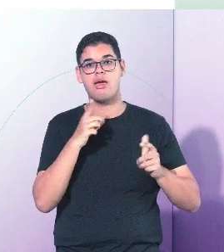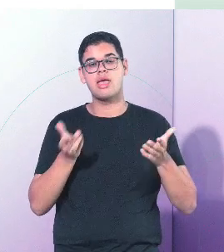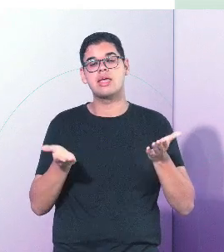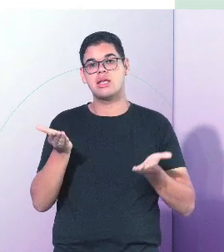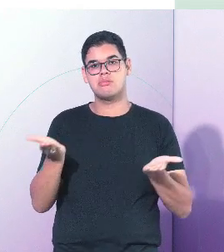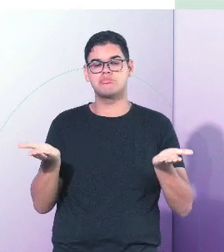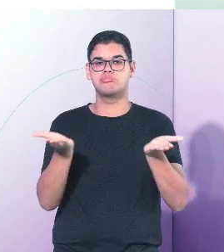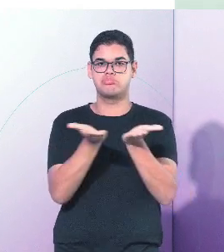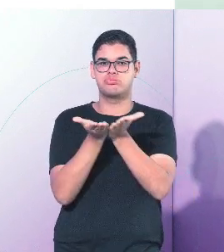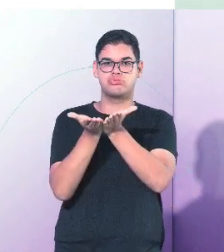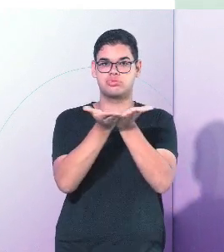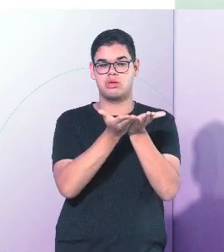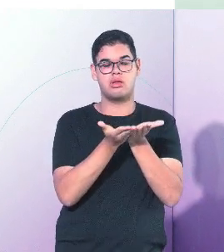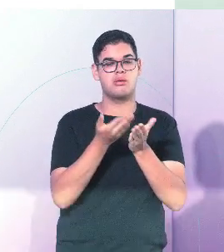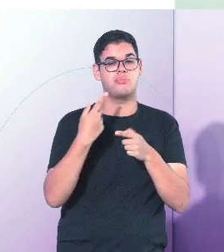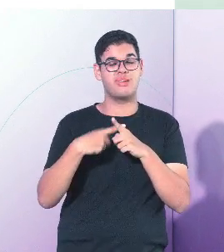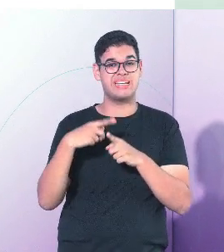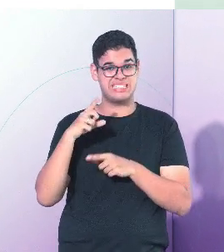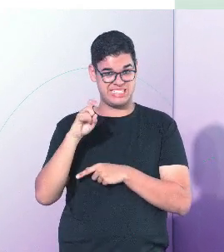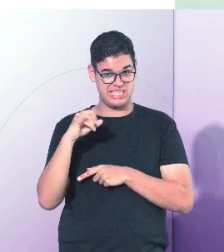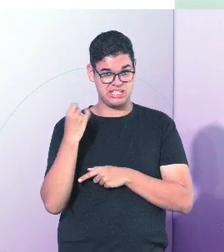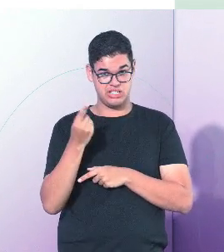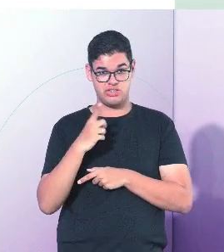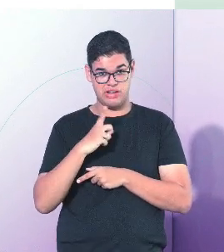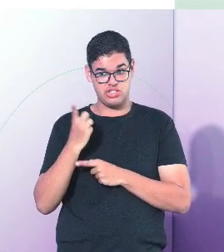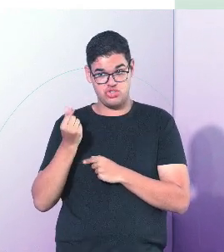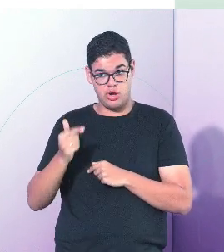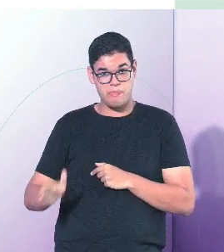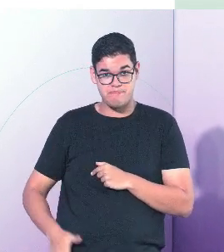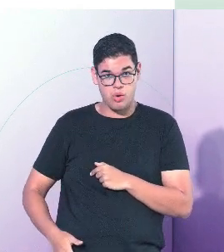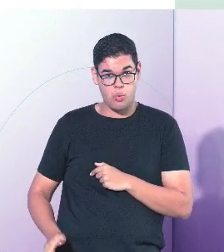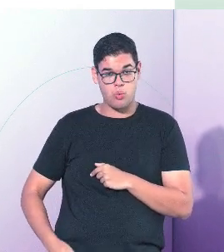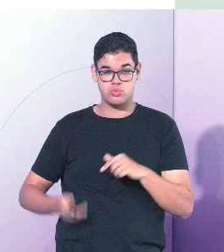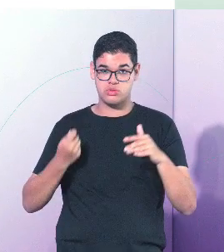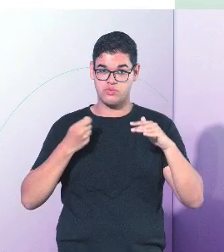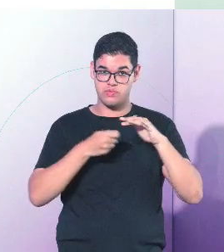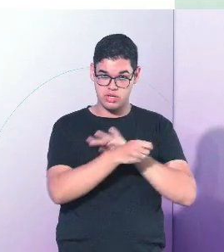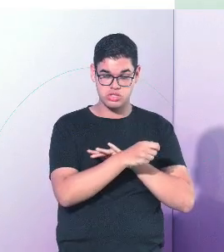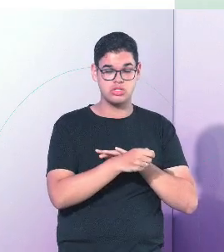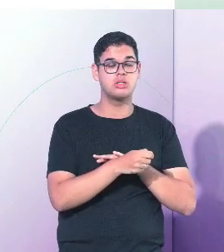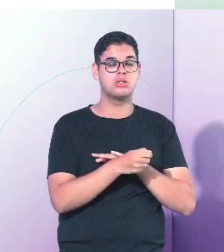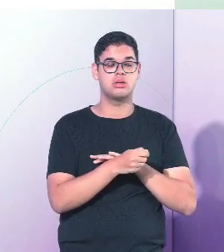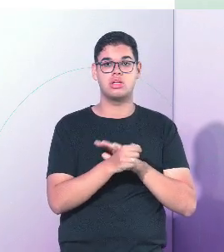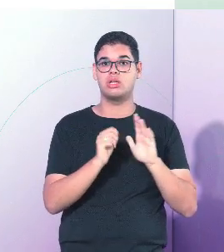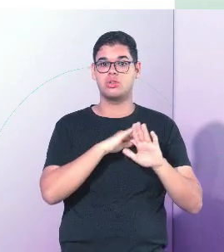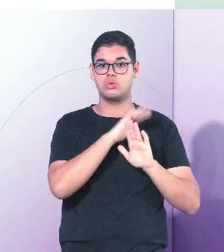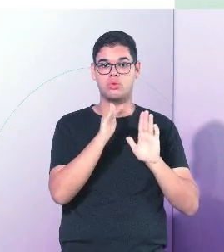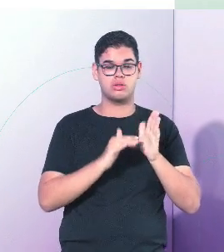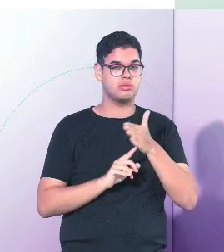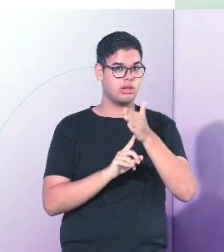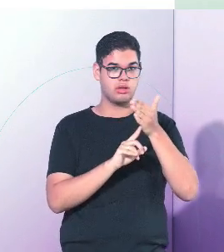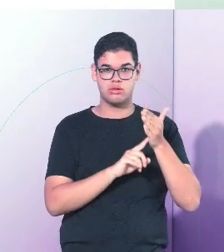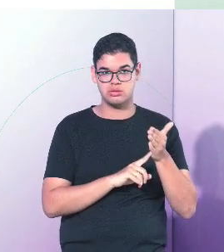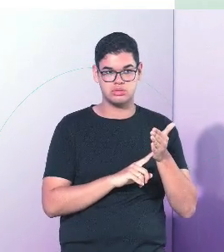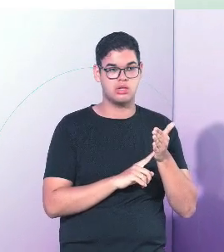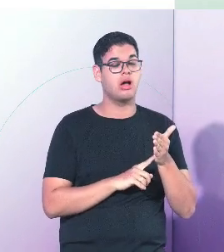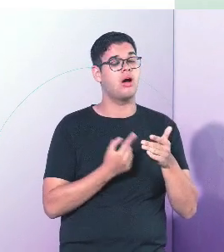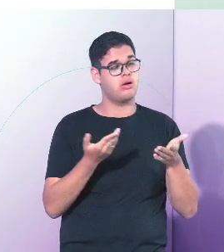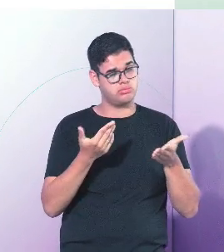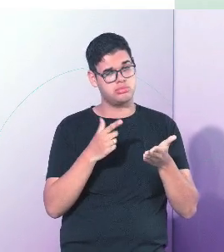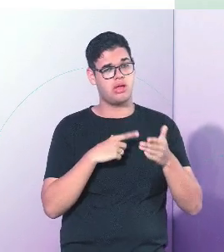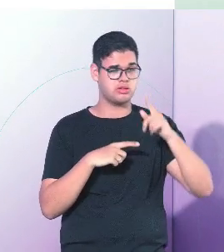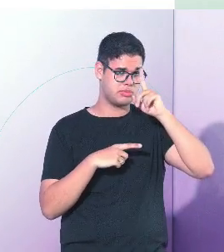a gente tivesse dinheiro realmente para investir em todas essas novas tecnologias e que a gente não precisasse estar num fórum como